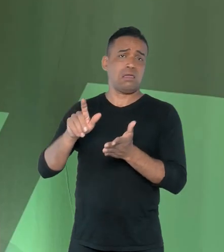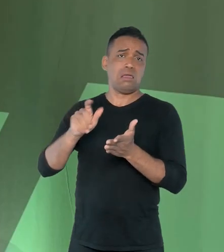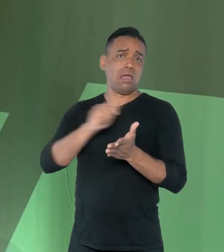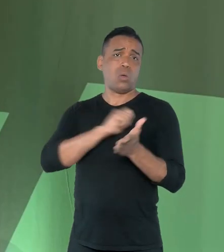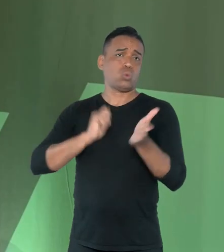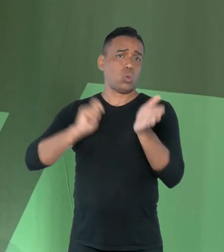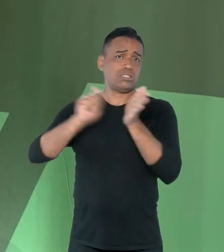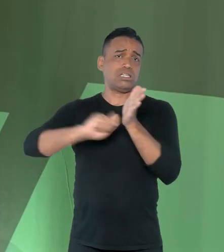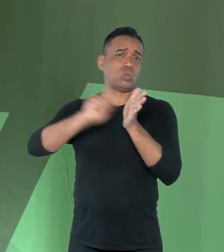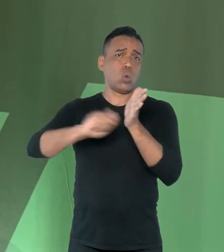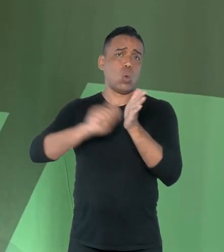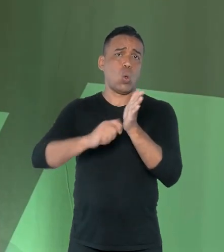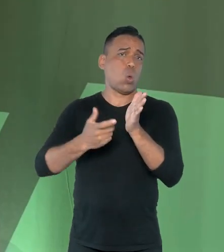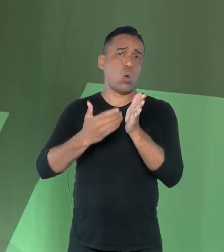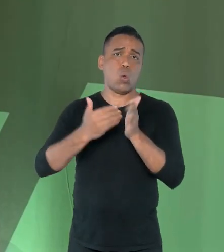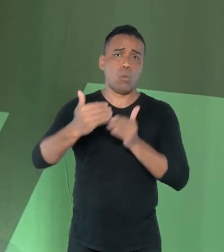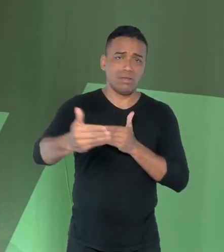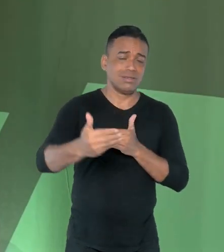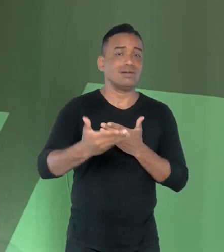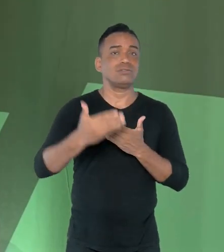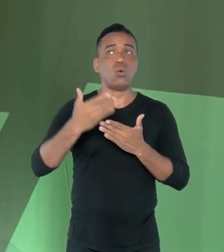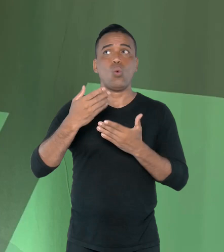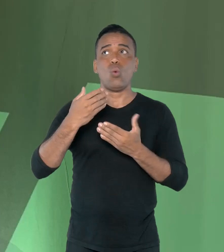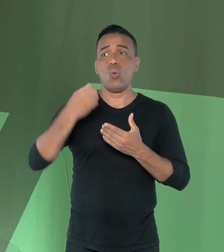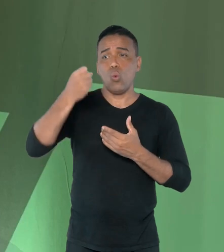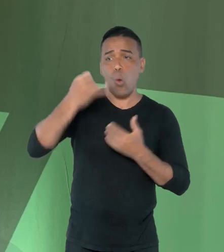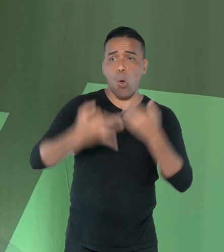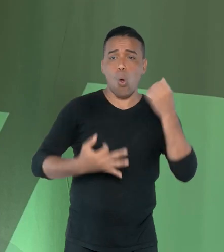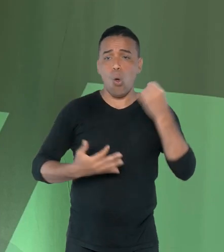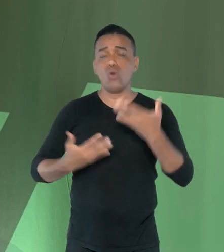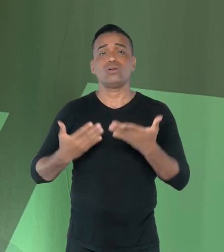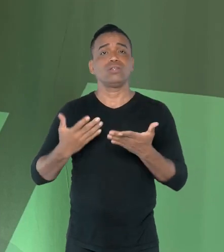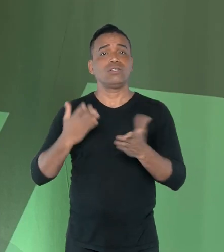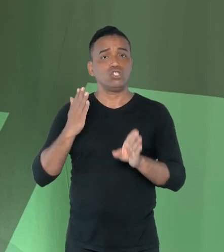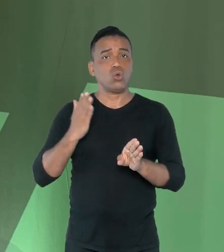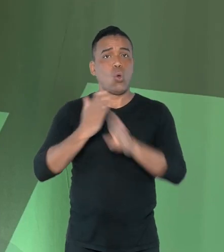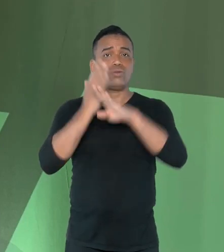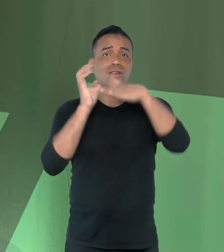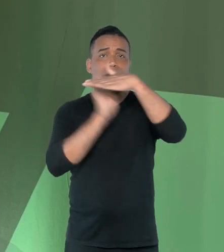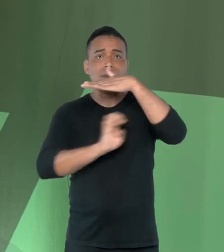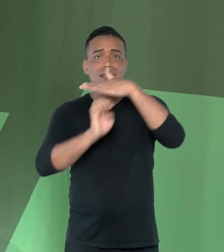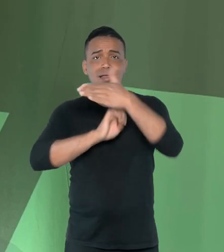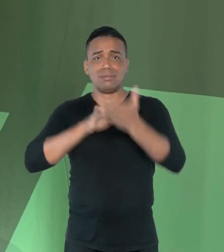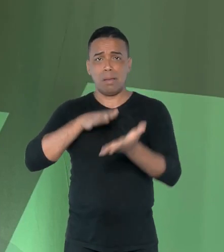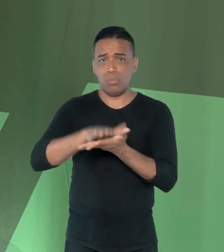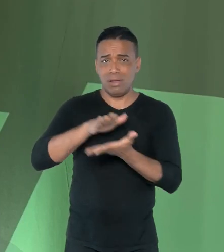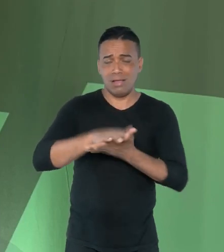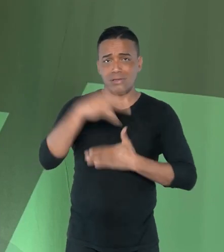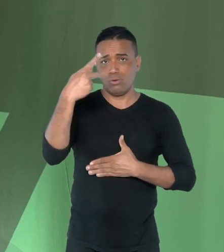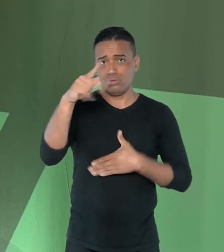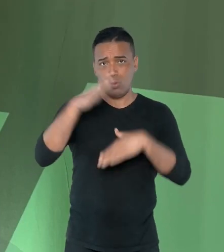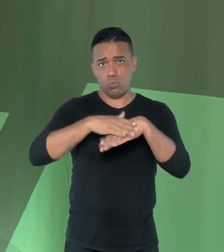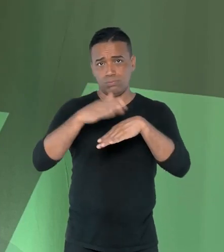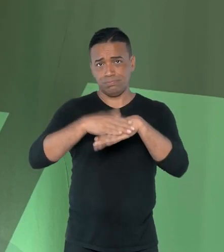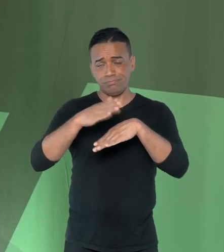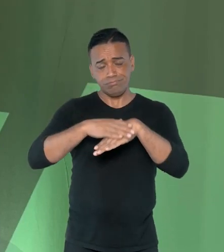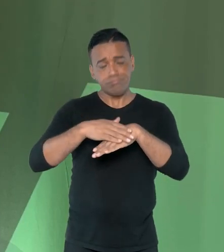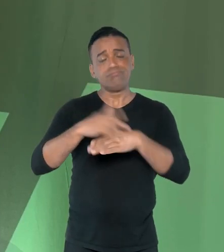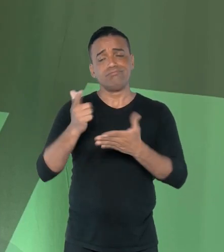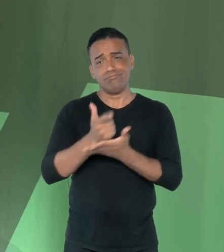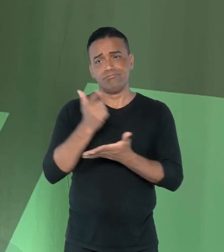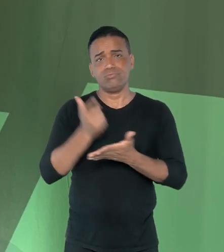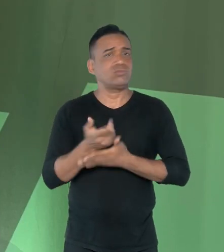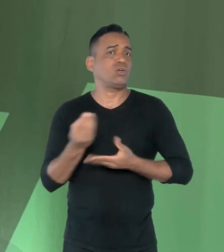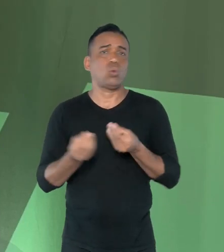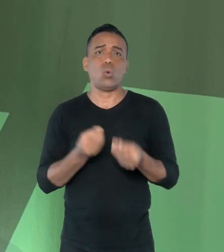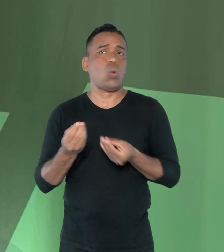ali no início, conta um pouquinho desse processo de encontrar uma editora para lançar o livro, né, e como que está ele